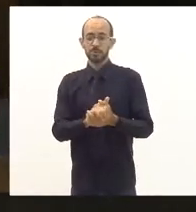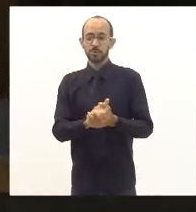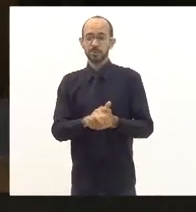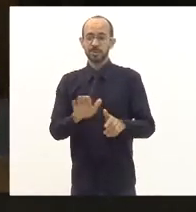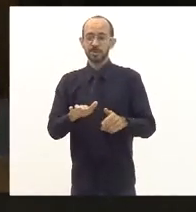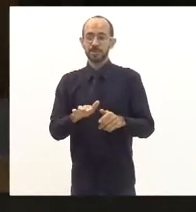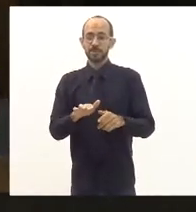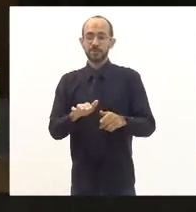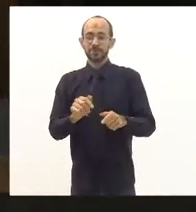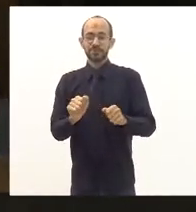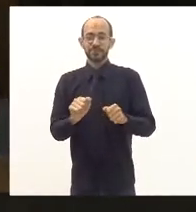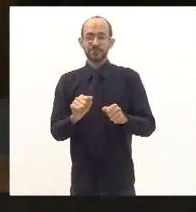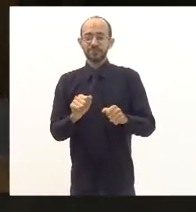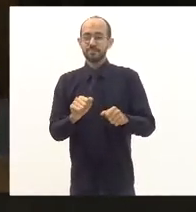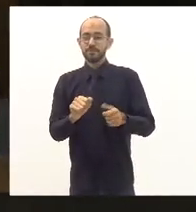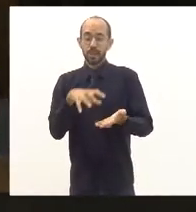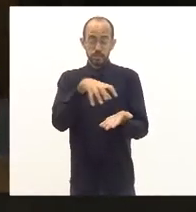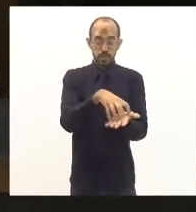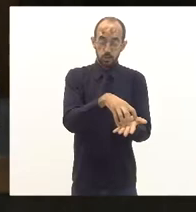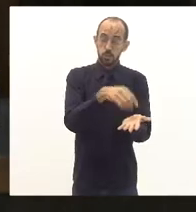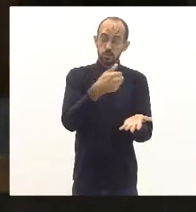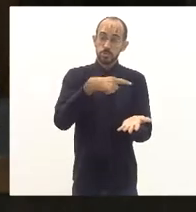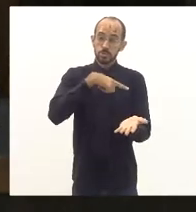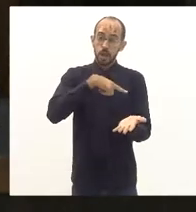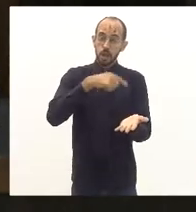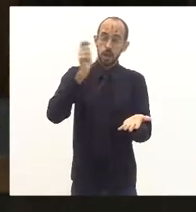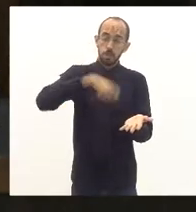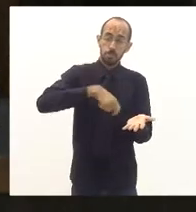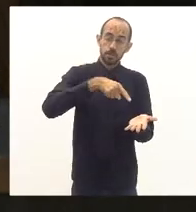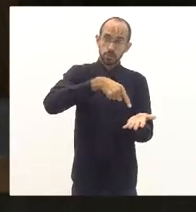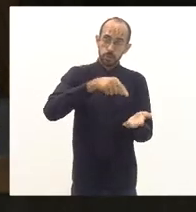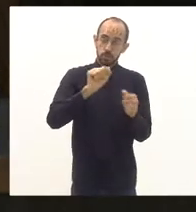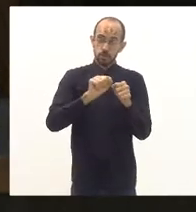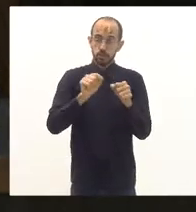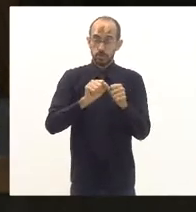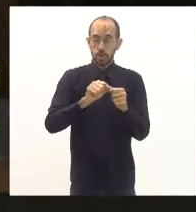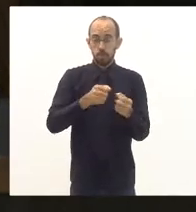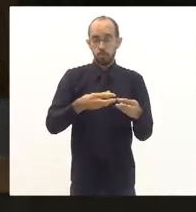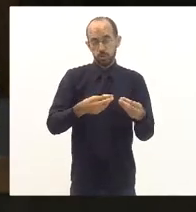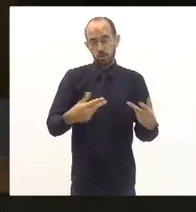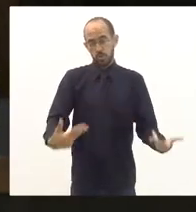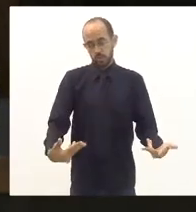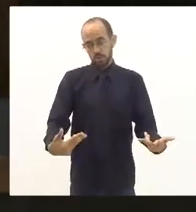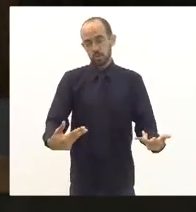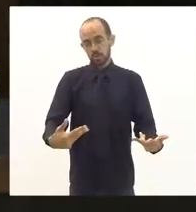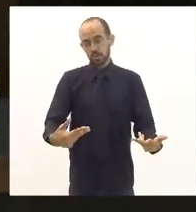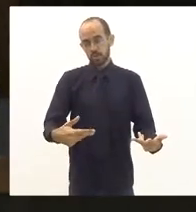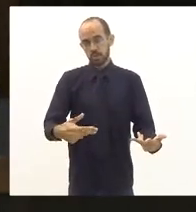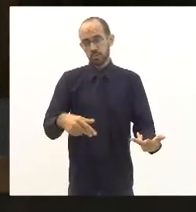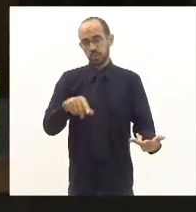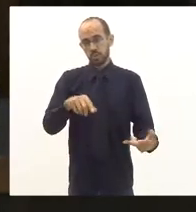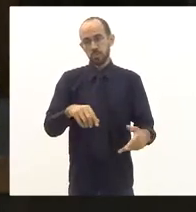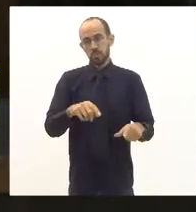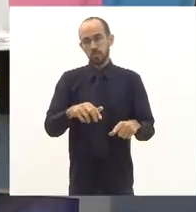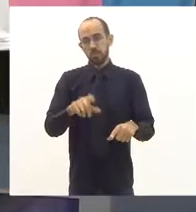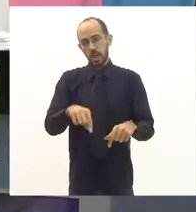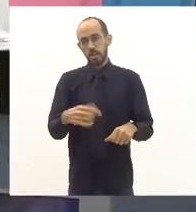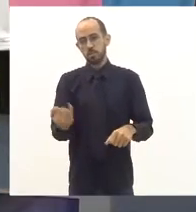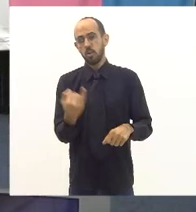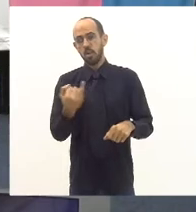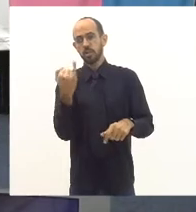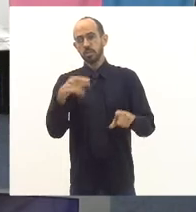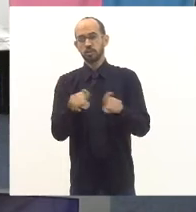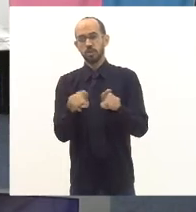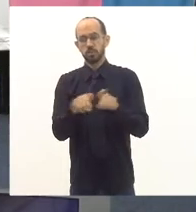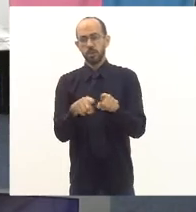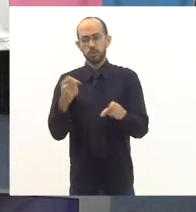desses centros tem condições de estar colocando isso e que denota, então, a importância da gente